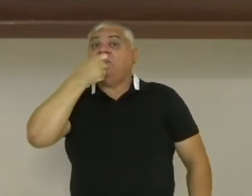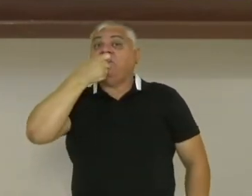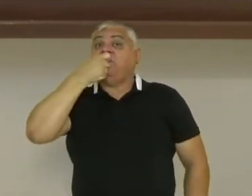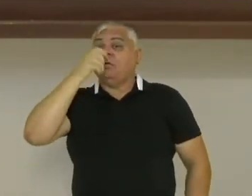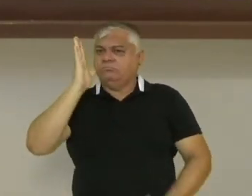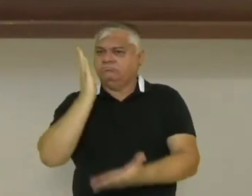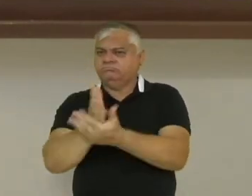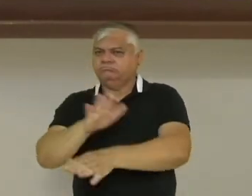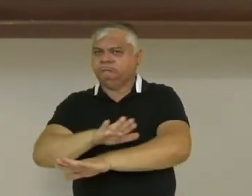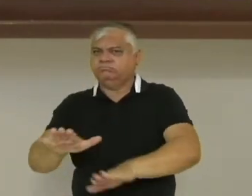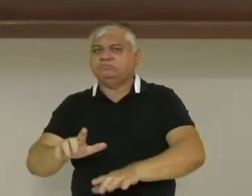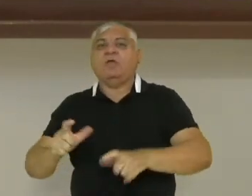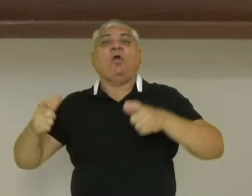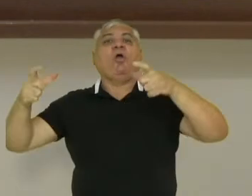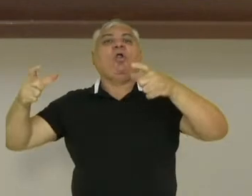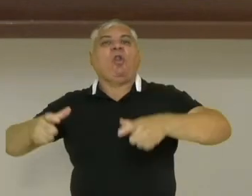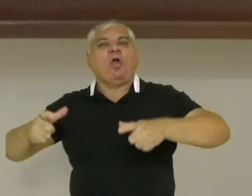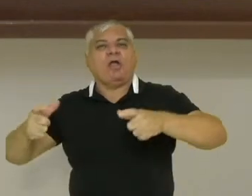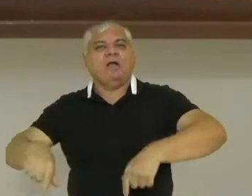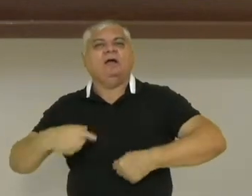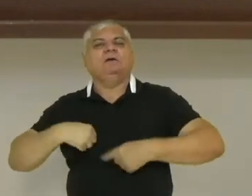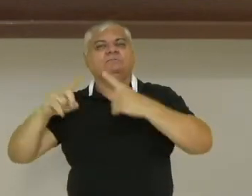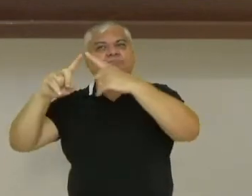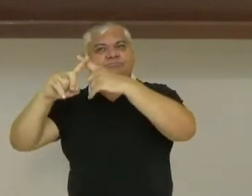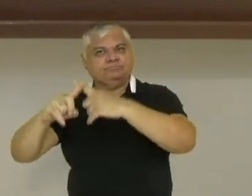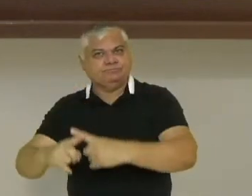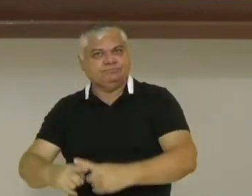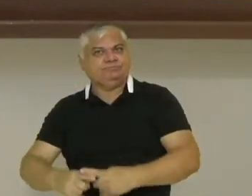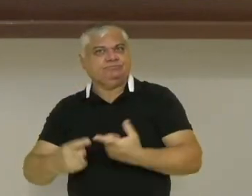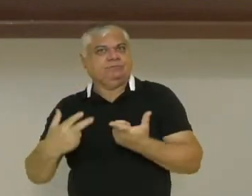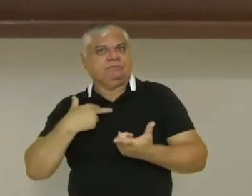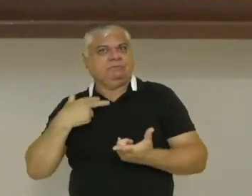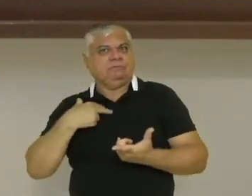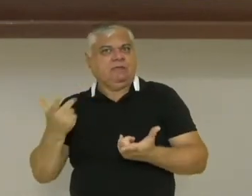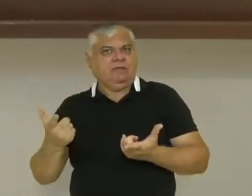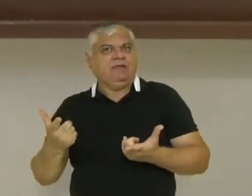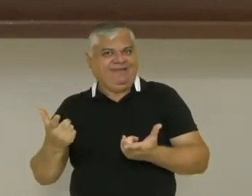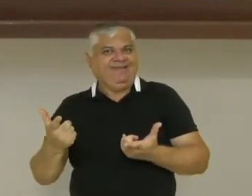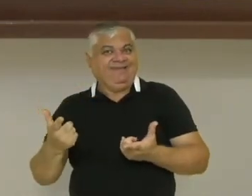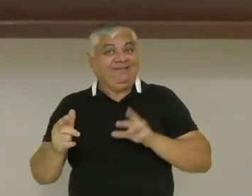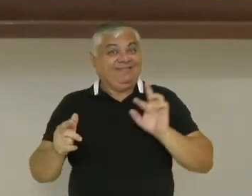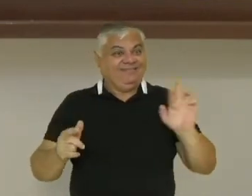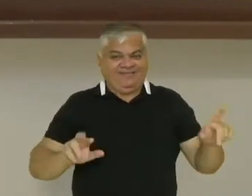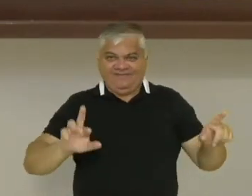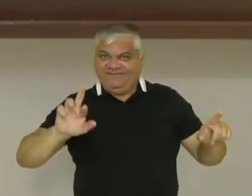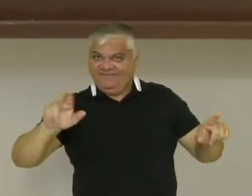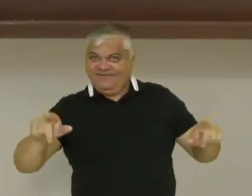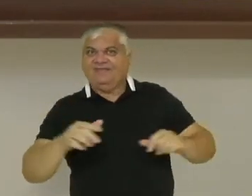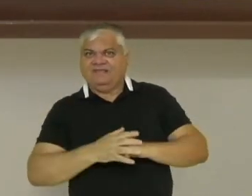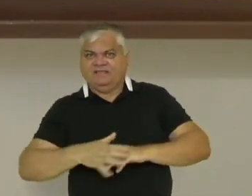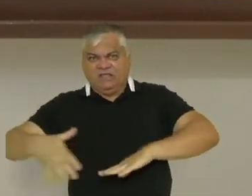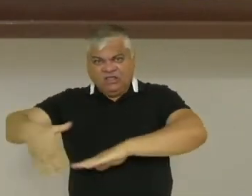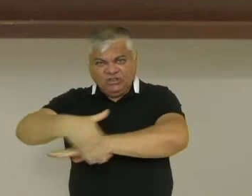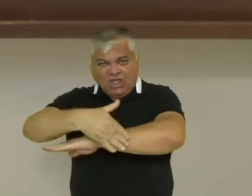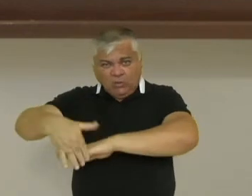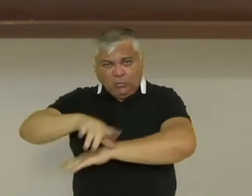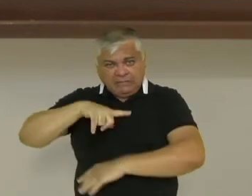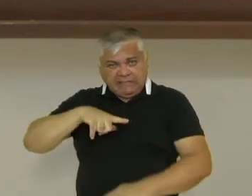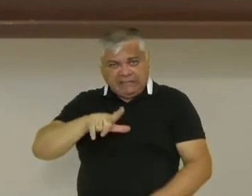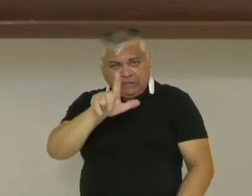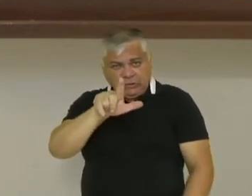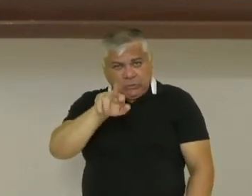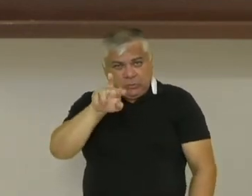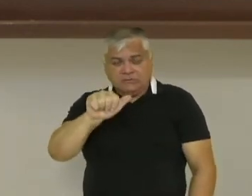ser realizado, tem uma competição. Ninguém sai lutando aí, na rua, em qualquer lugar